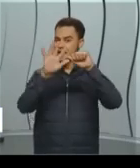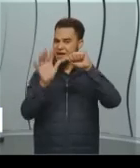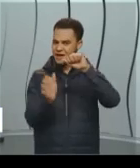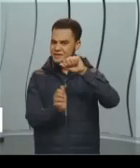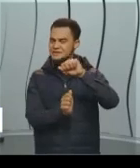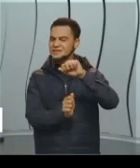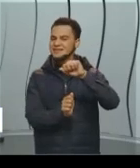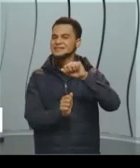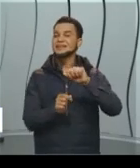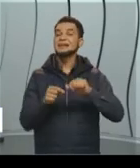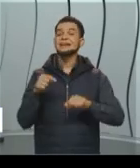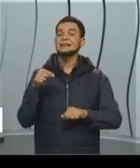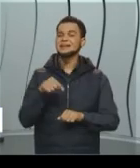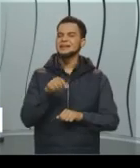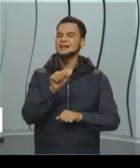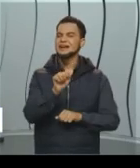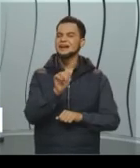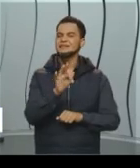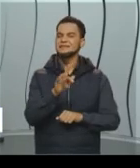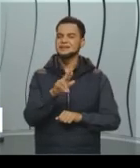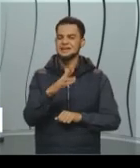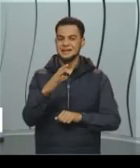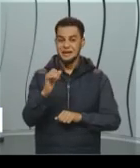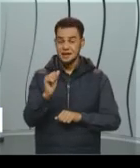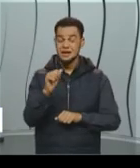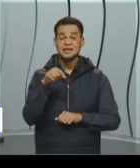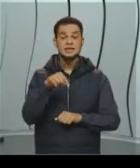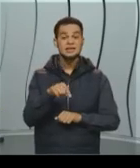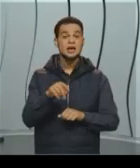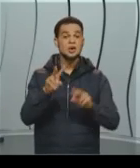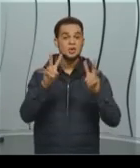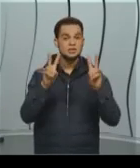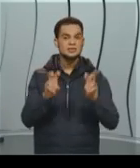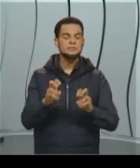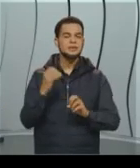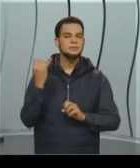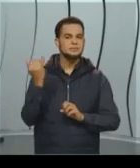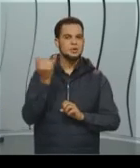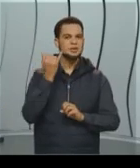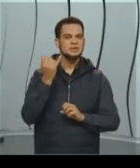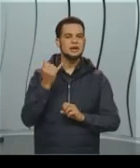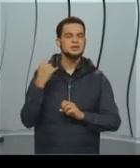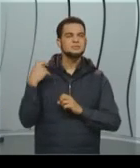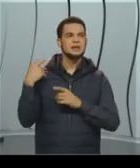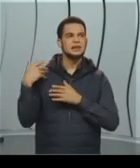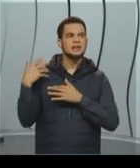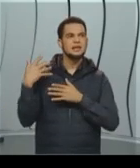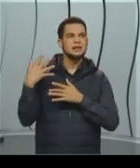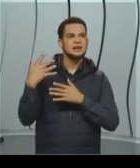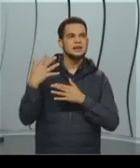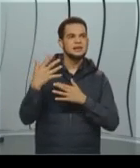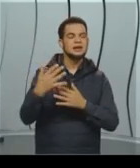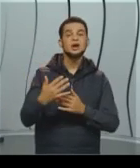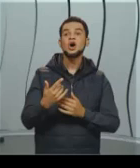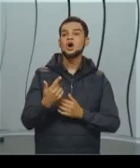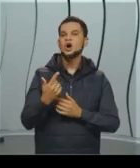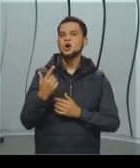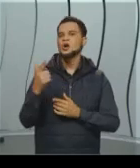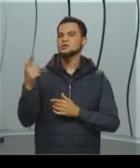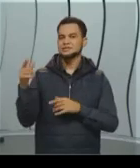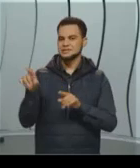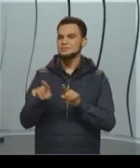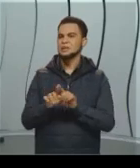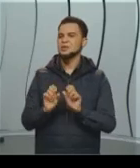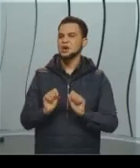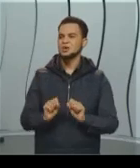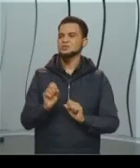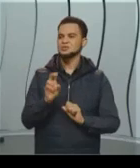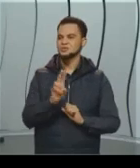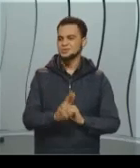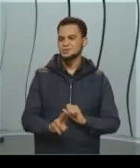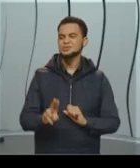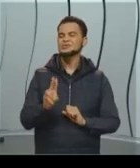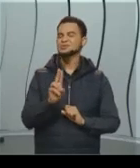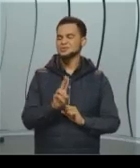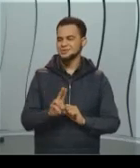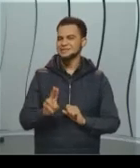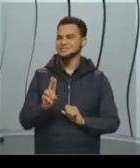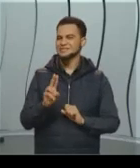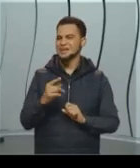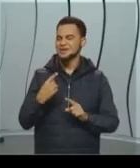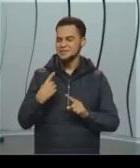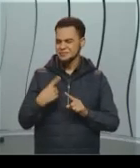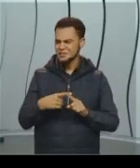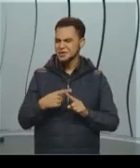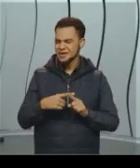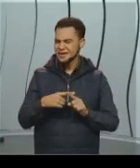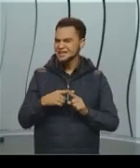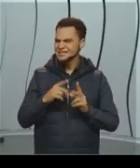muito recorrente, né? Não só na questão do Enem, mas em outras avaliações que podem ser feitas, uma vez que cada vez mais